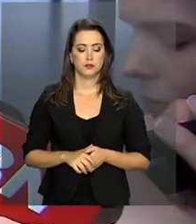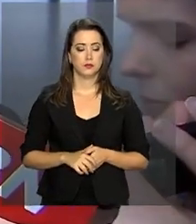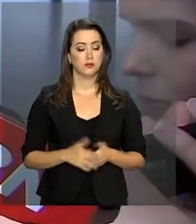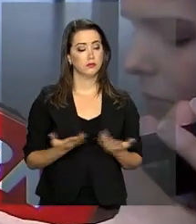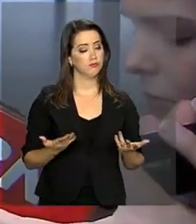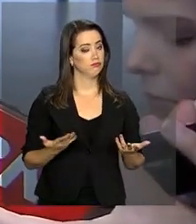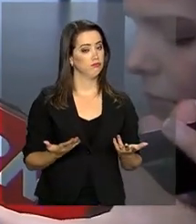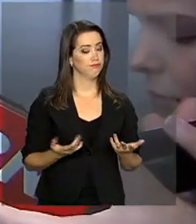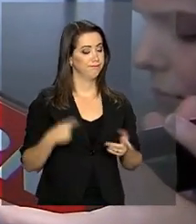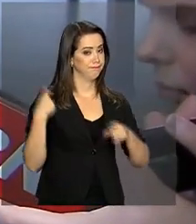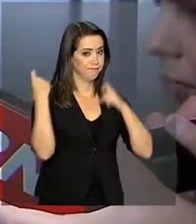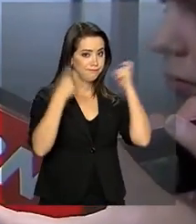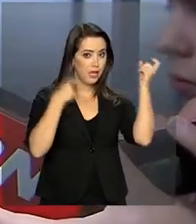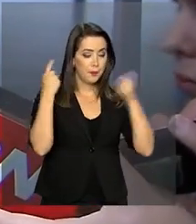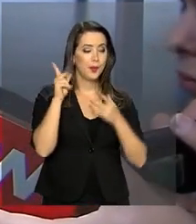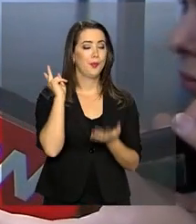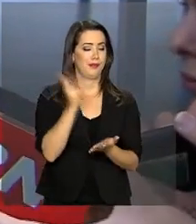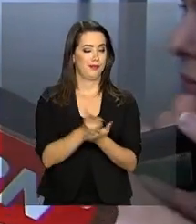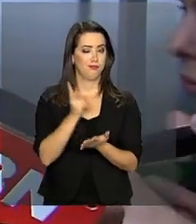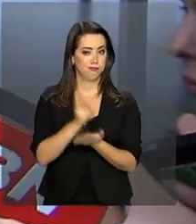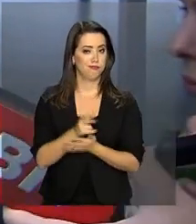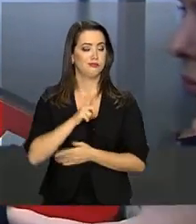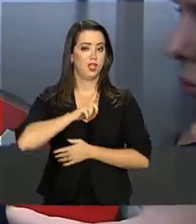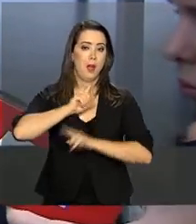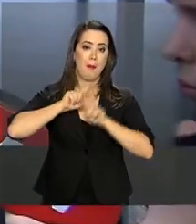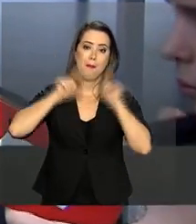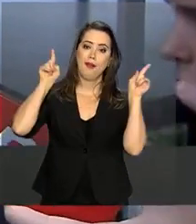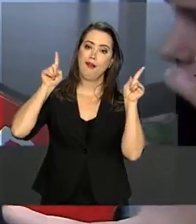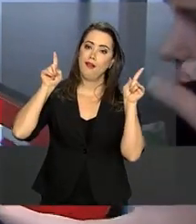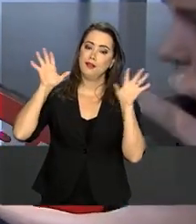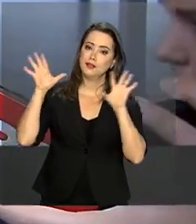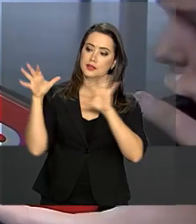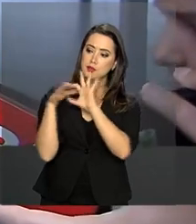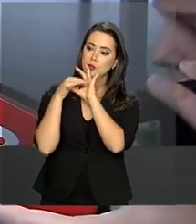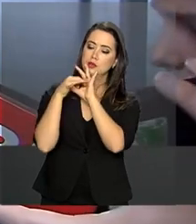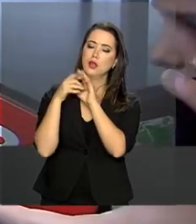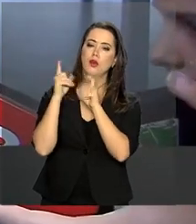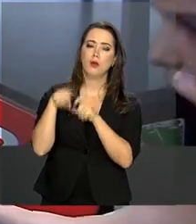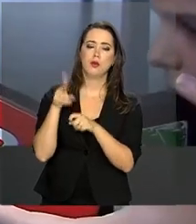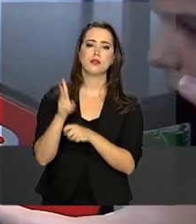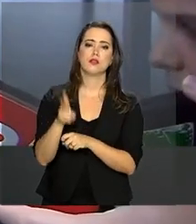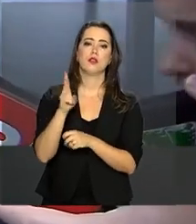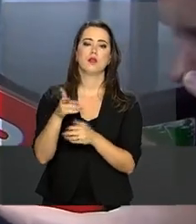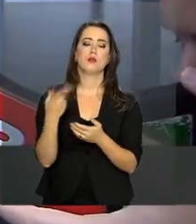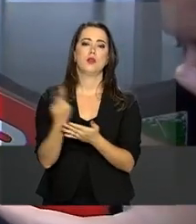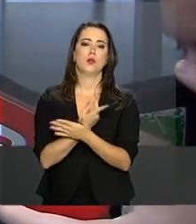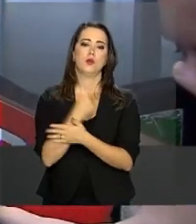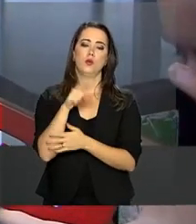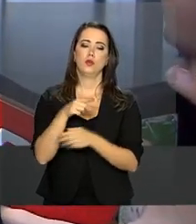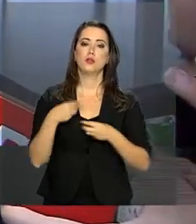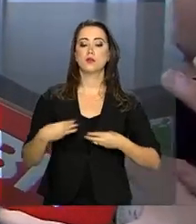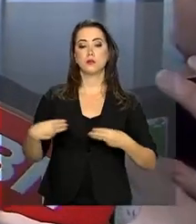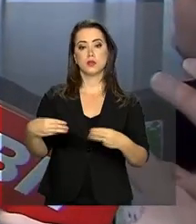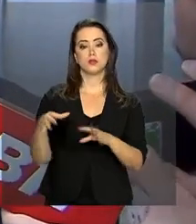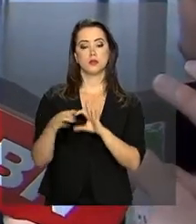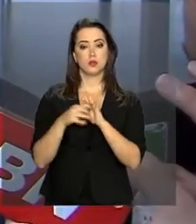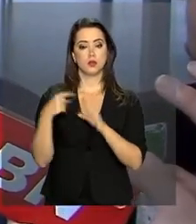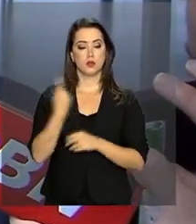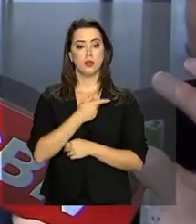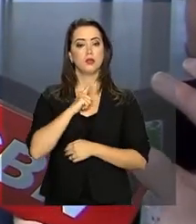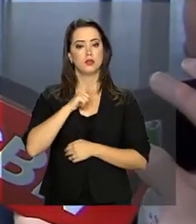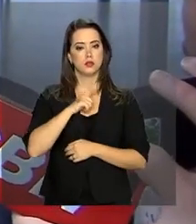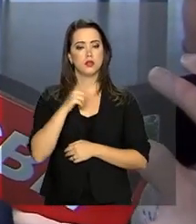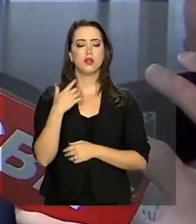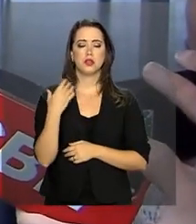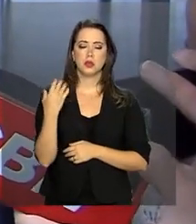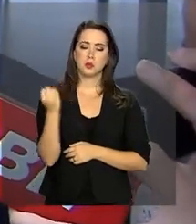Não, é uma preocupação operacional sempre, mas os ganhos de sinergia são muito evidentes, né? A reunião dos ministérios. Então, acho que nós teremos